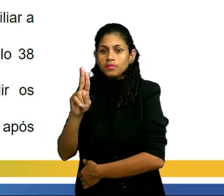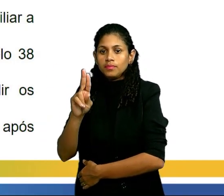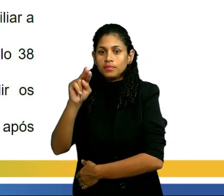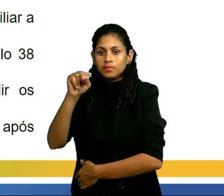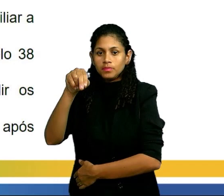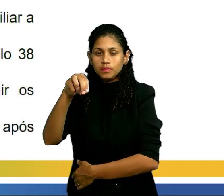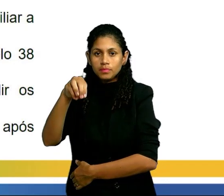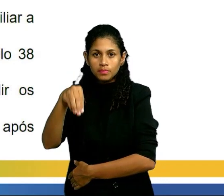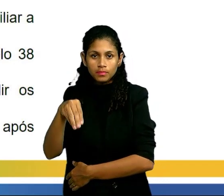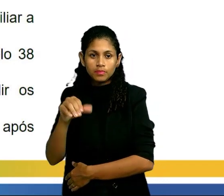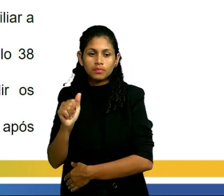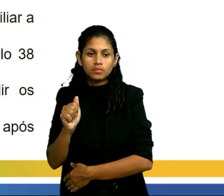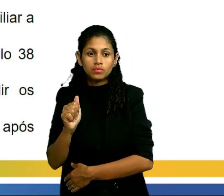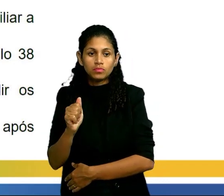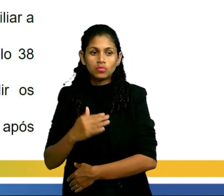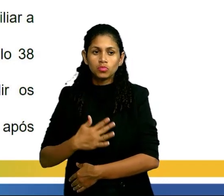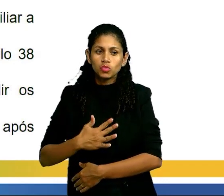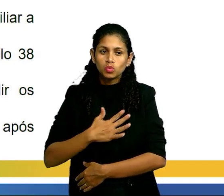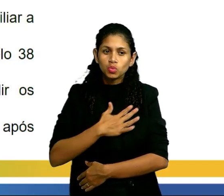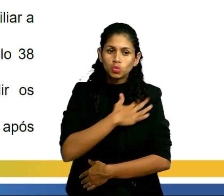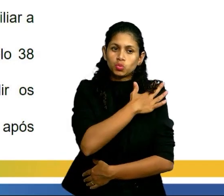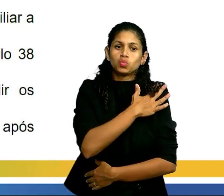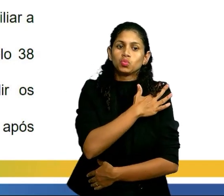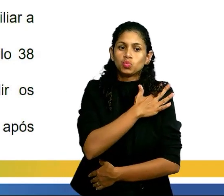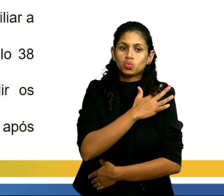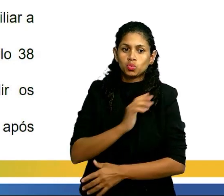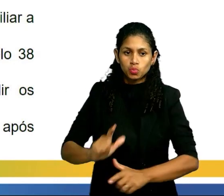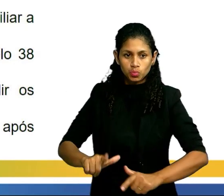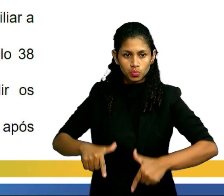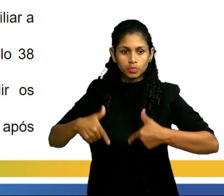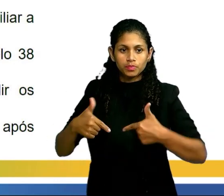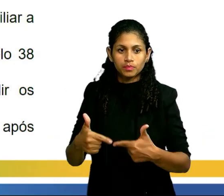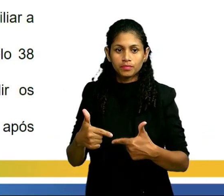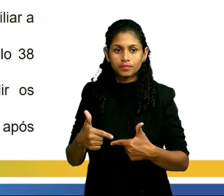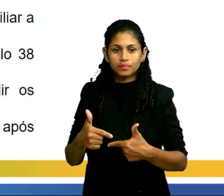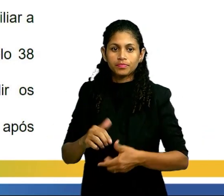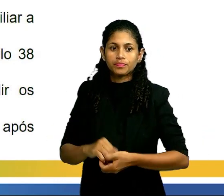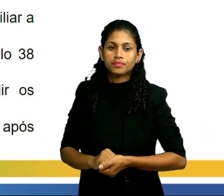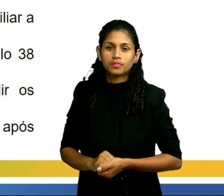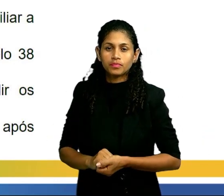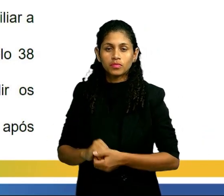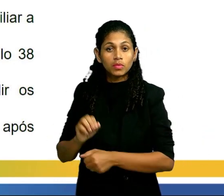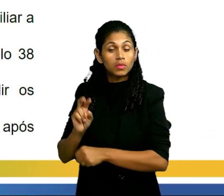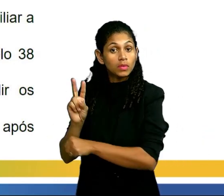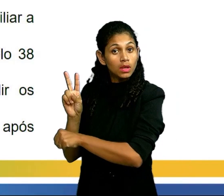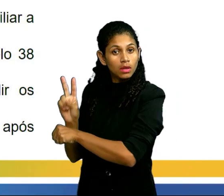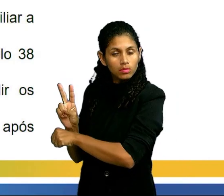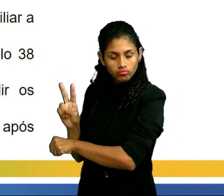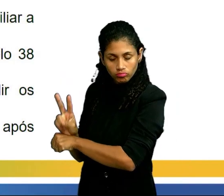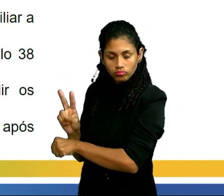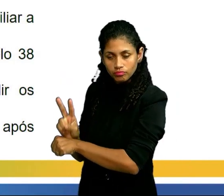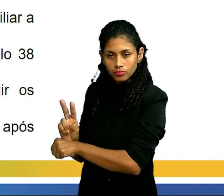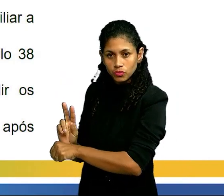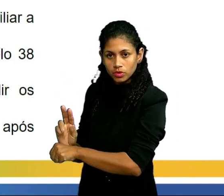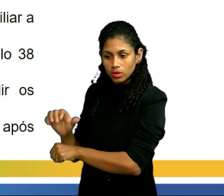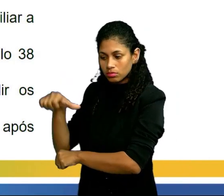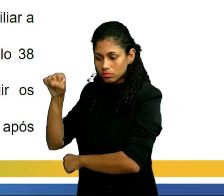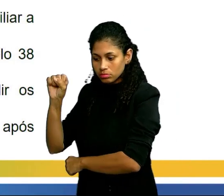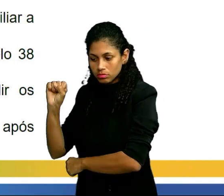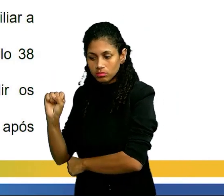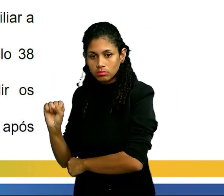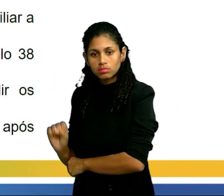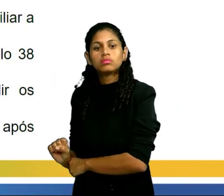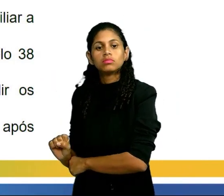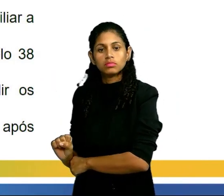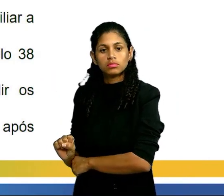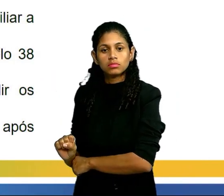policial, reunindo um grupo de aliados internacionais para ajudar a Coreia do Sul. Então, a gente lembrou hoje, né, o